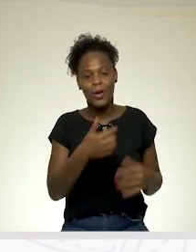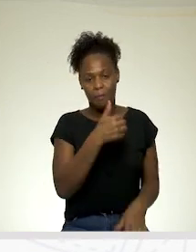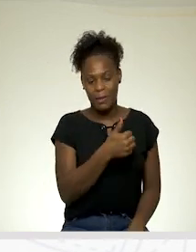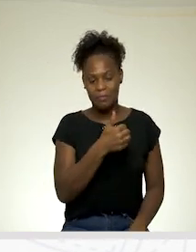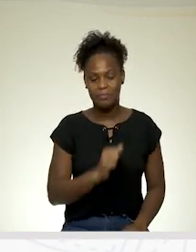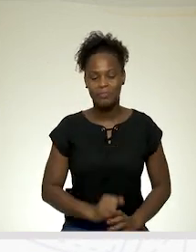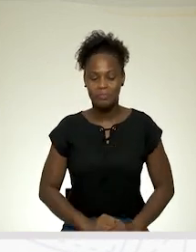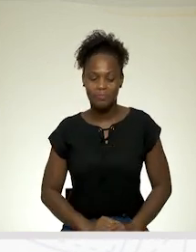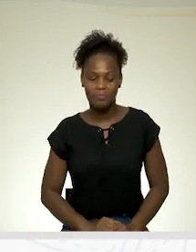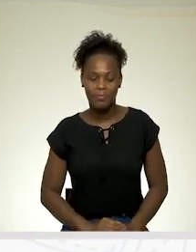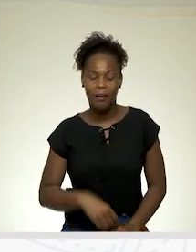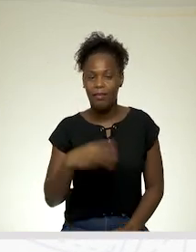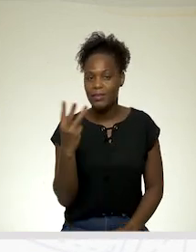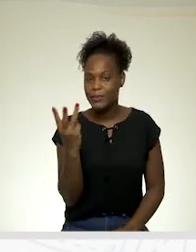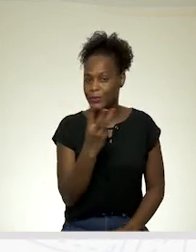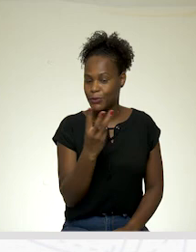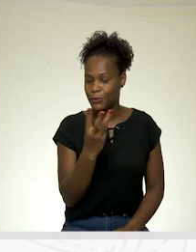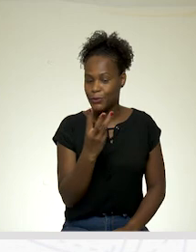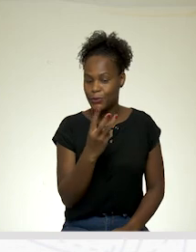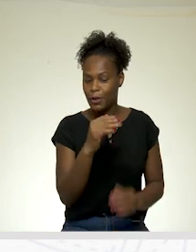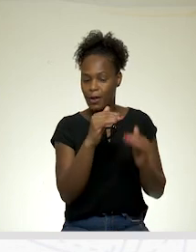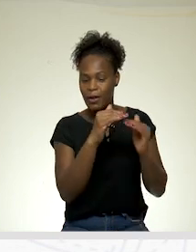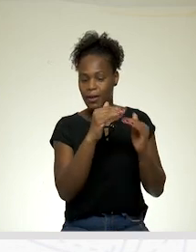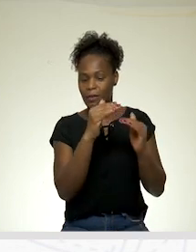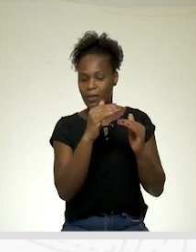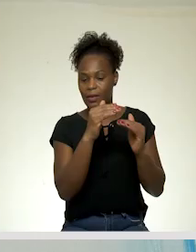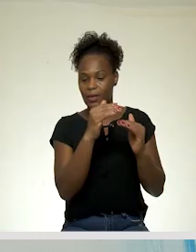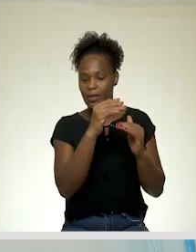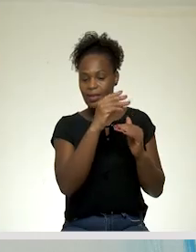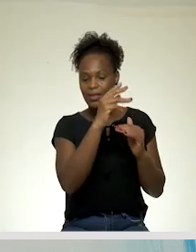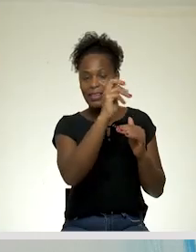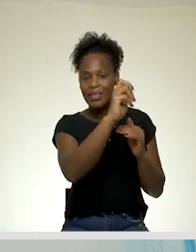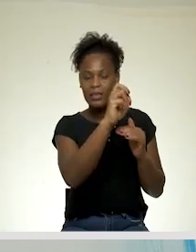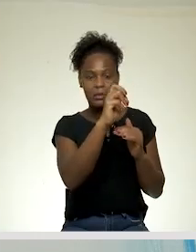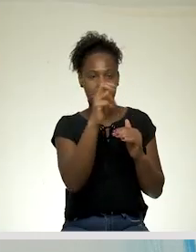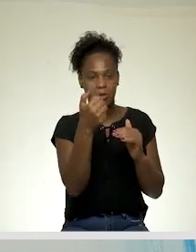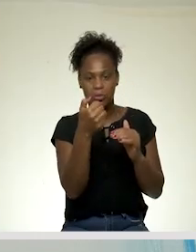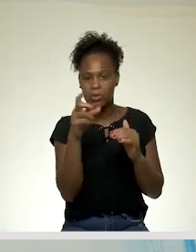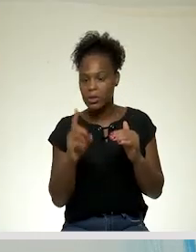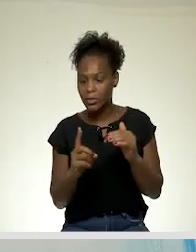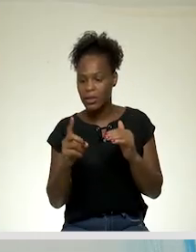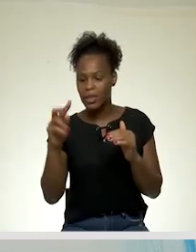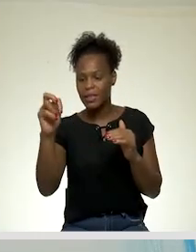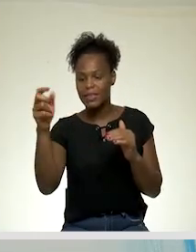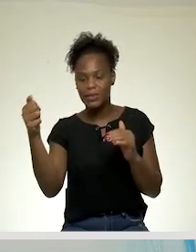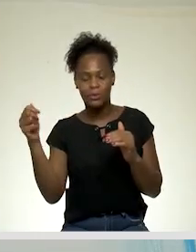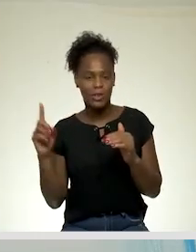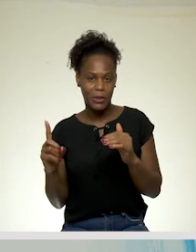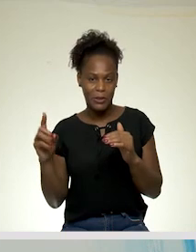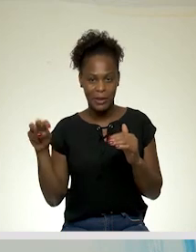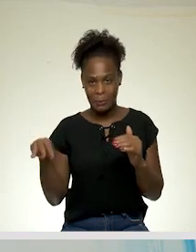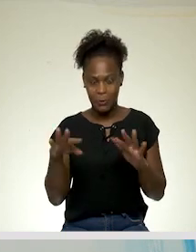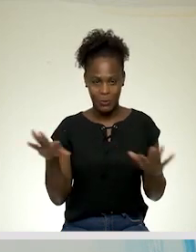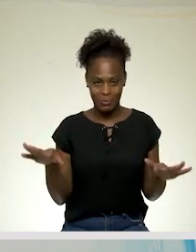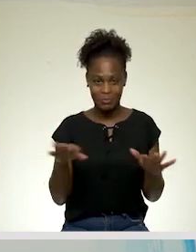linha B. Temos os 3 lados. 3, 5, 6 centímetros. 3,